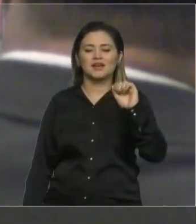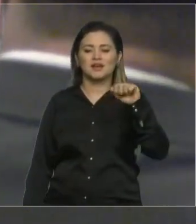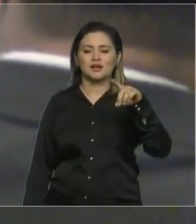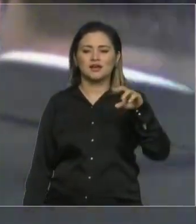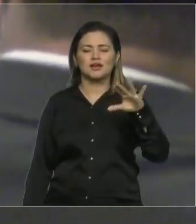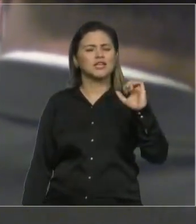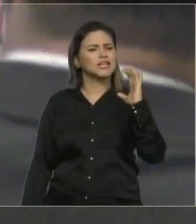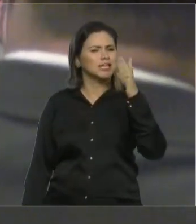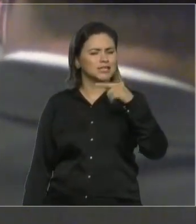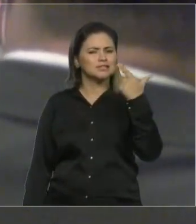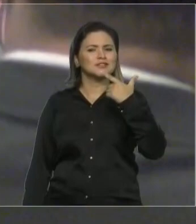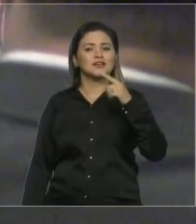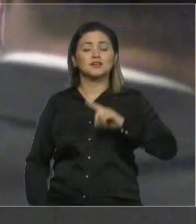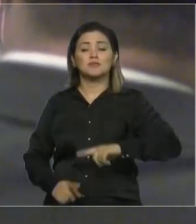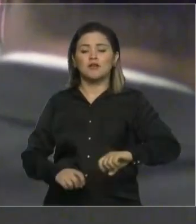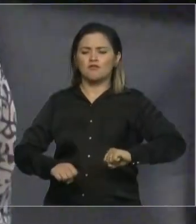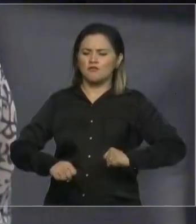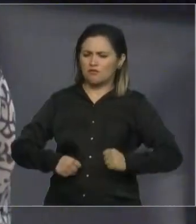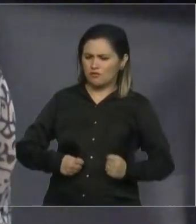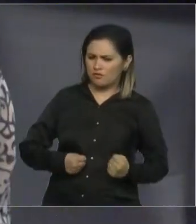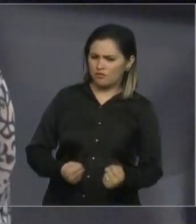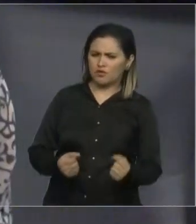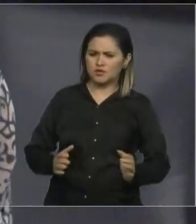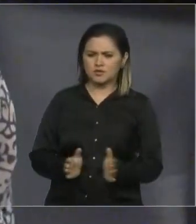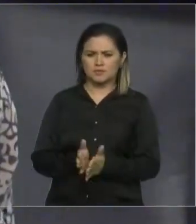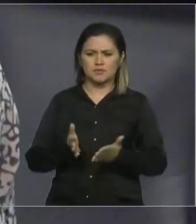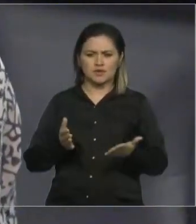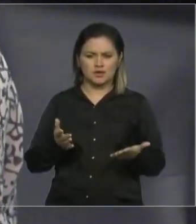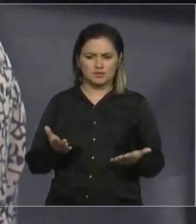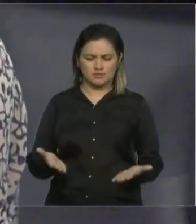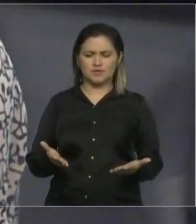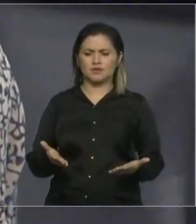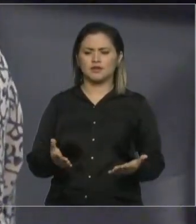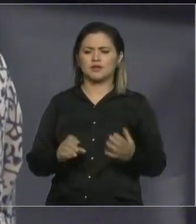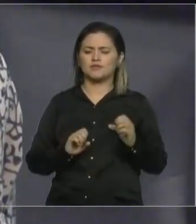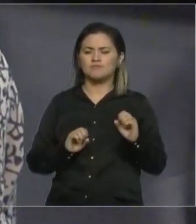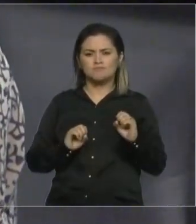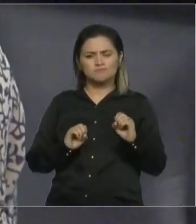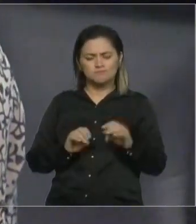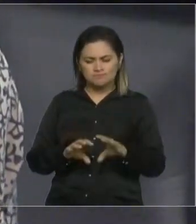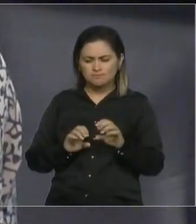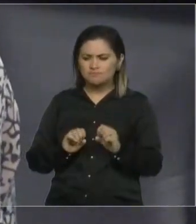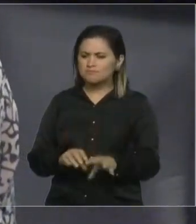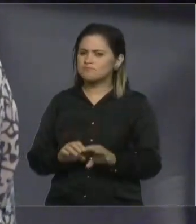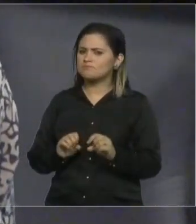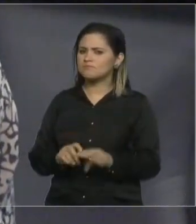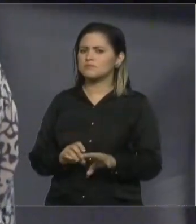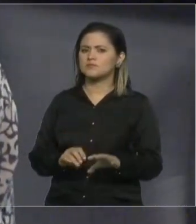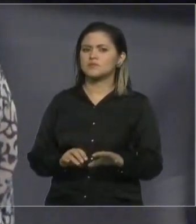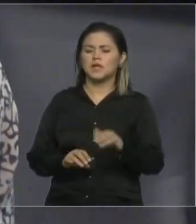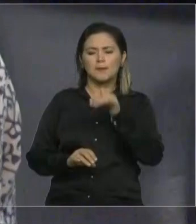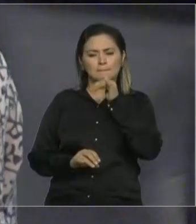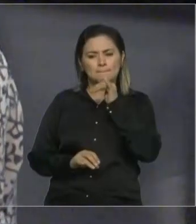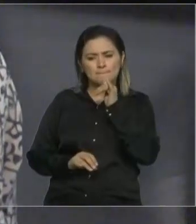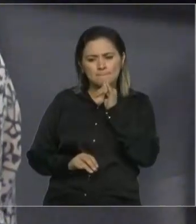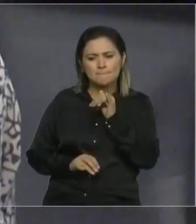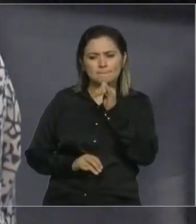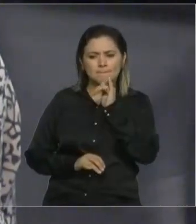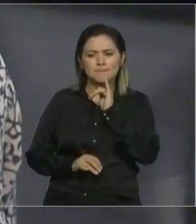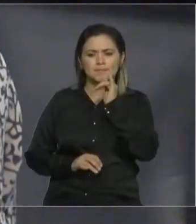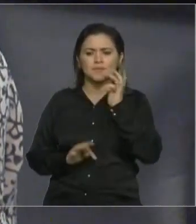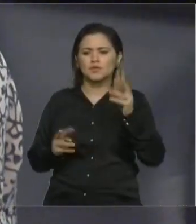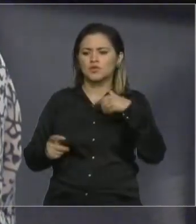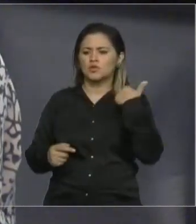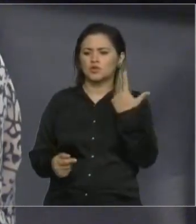força inigualável, que serve de inspiração, que serve de exemplo. Para todos nós aqui que acompanhamos